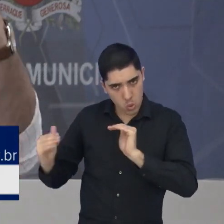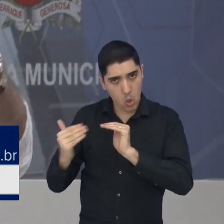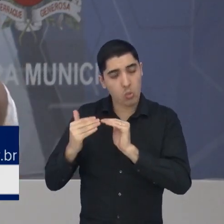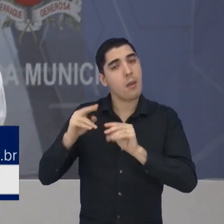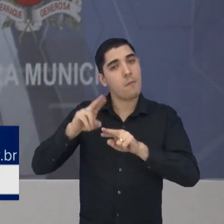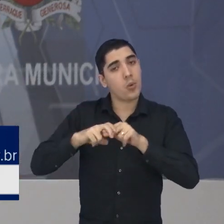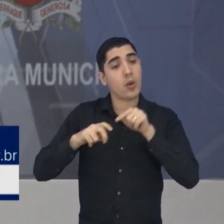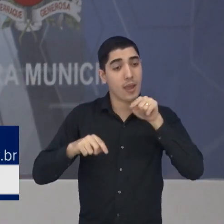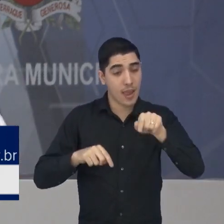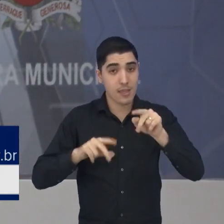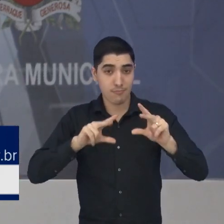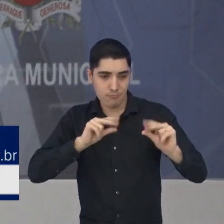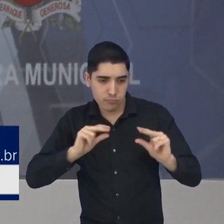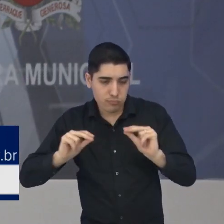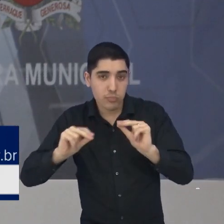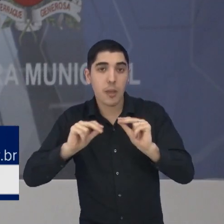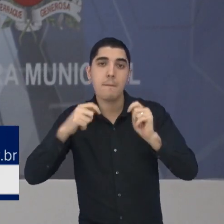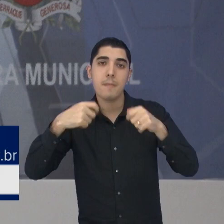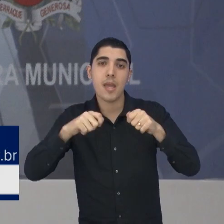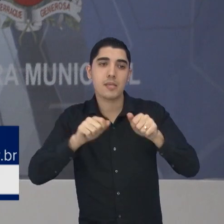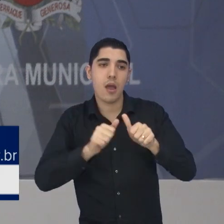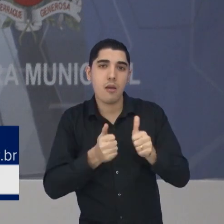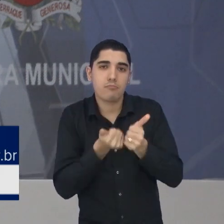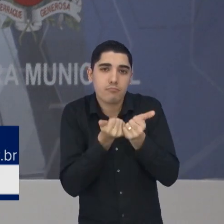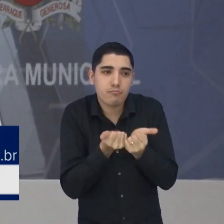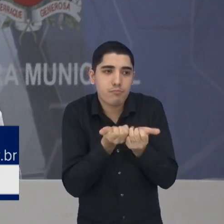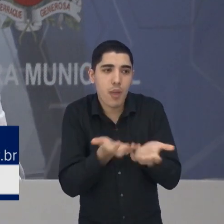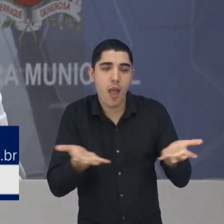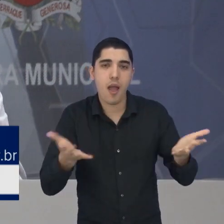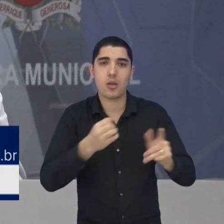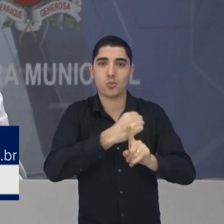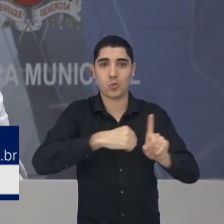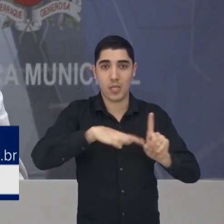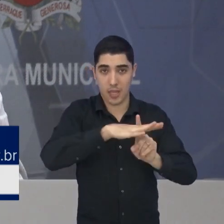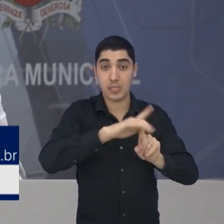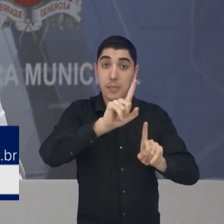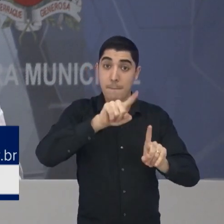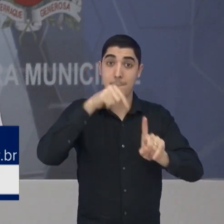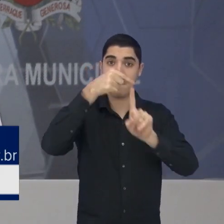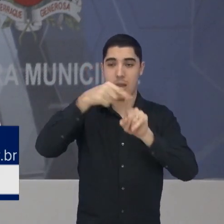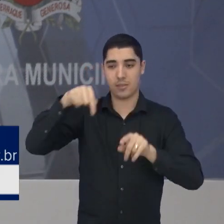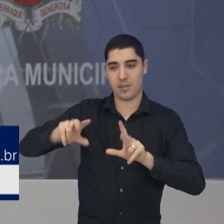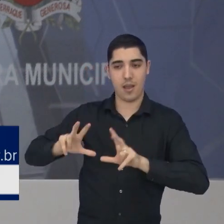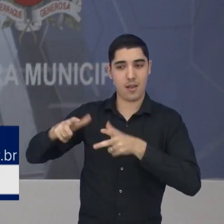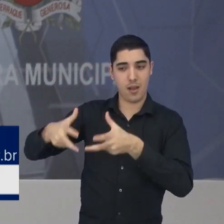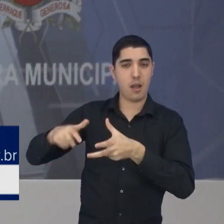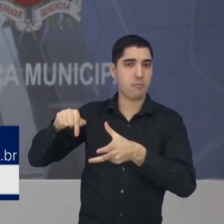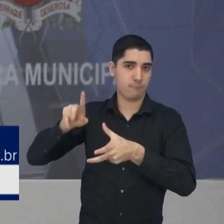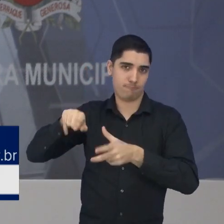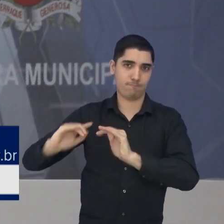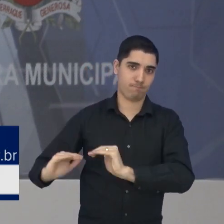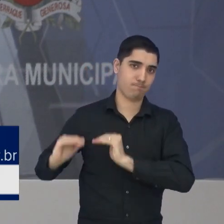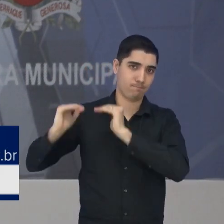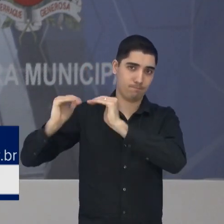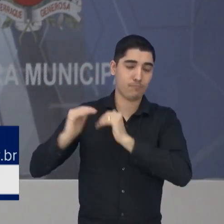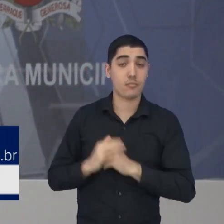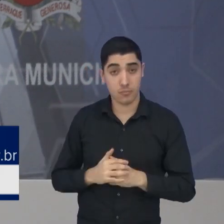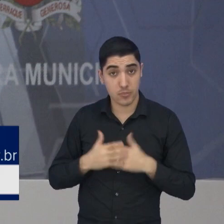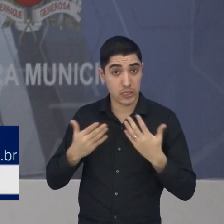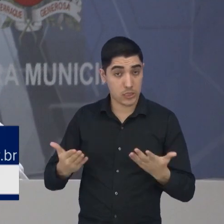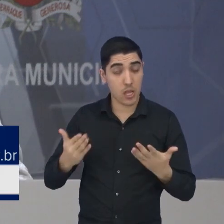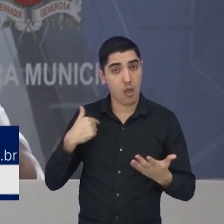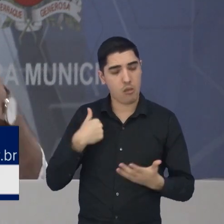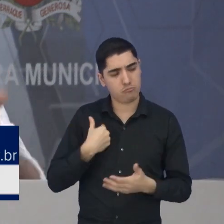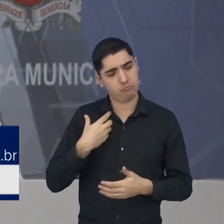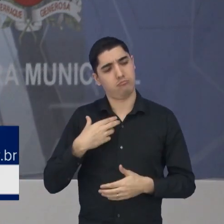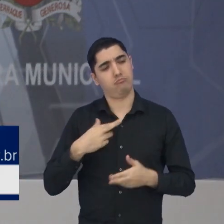se estendesse à sociedade e também ao plenário, que é soberano, e por isso a gente analisou dessa